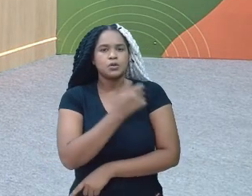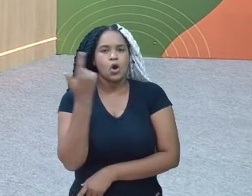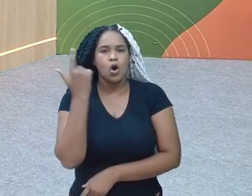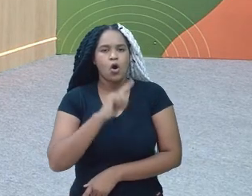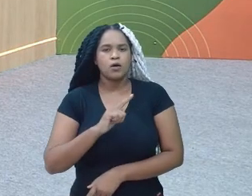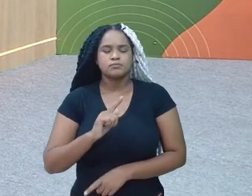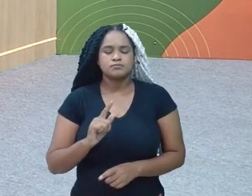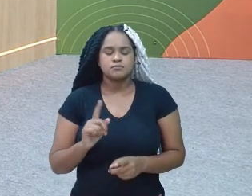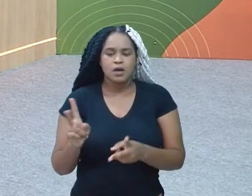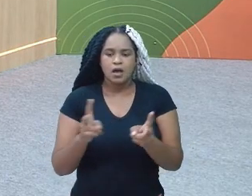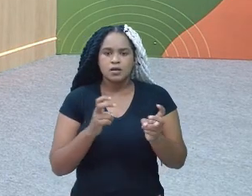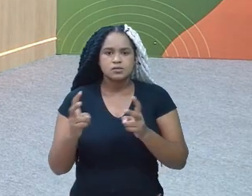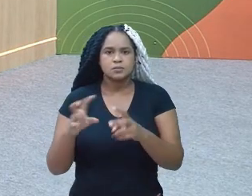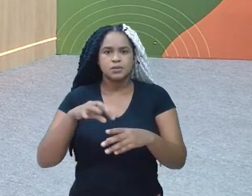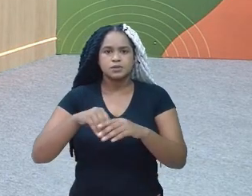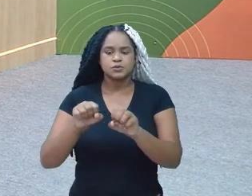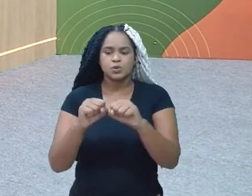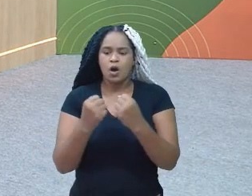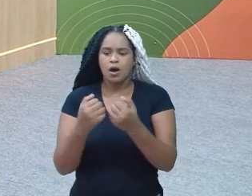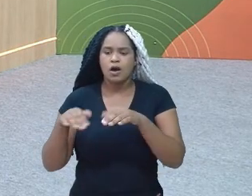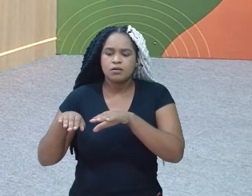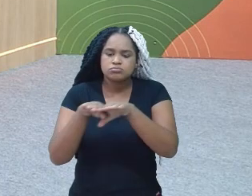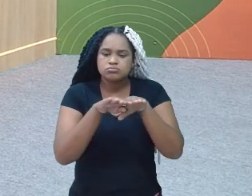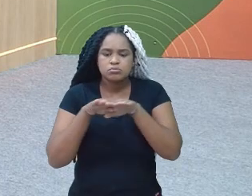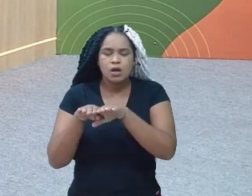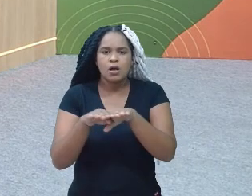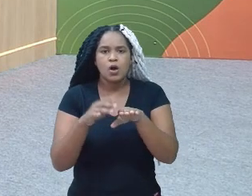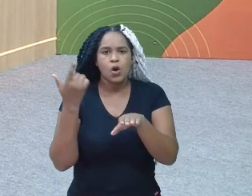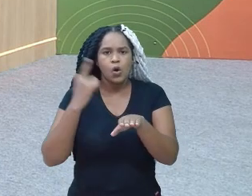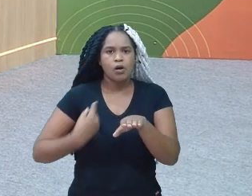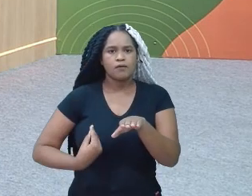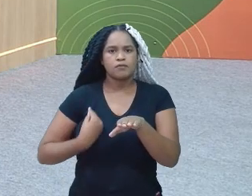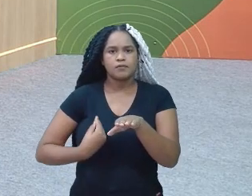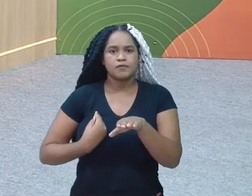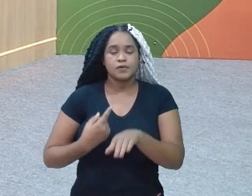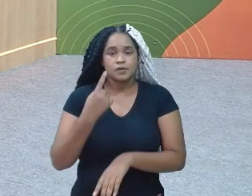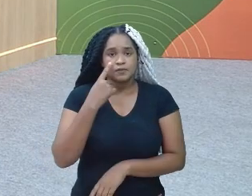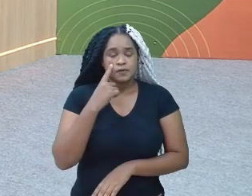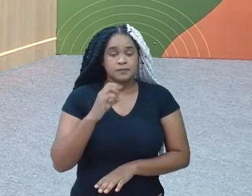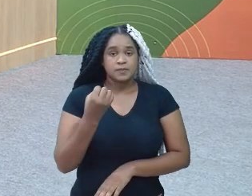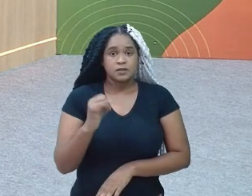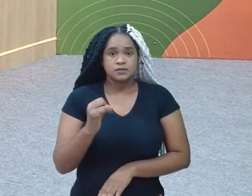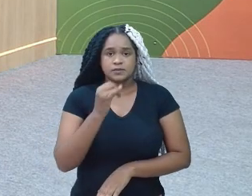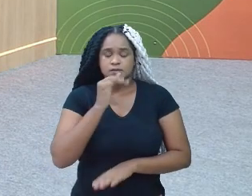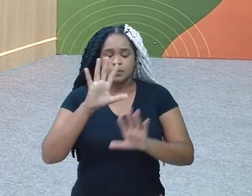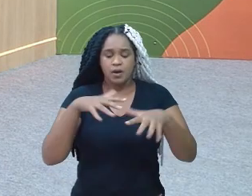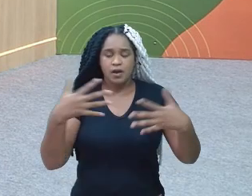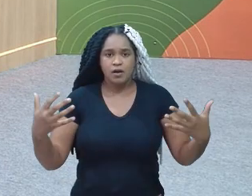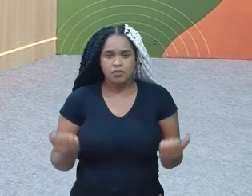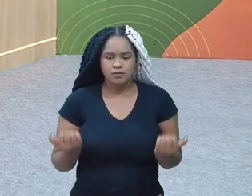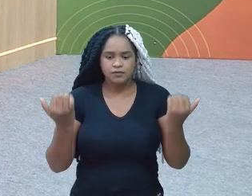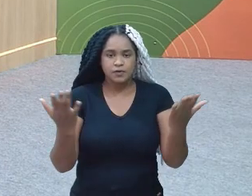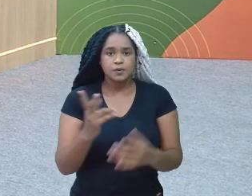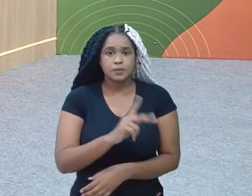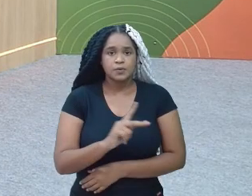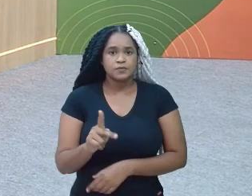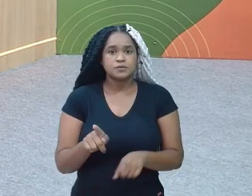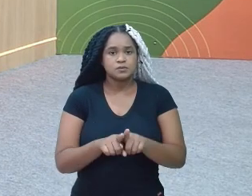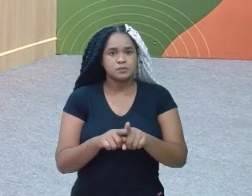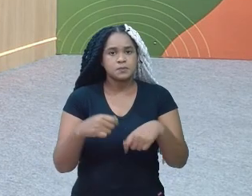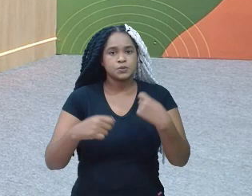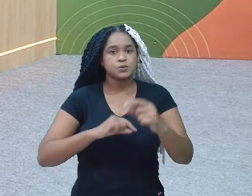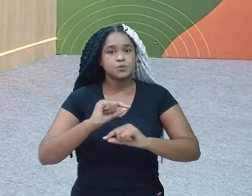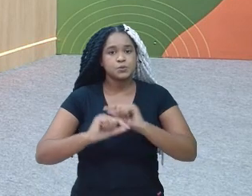igualitária na sociedade. Começa na escola, mas quando se tem um evento fora, essa professora precisa